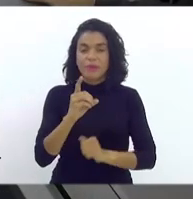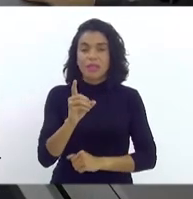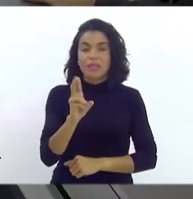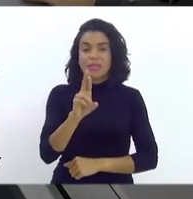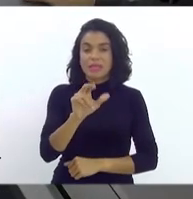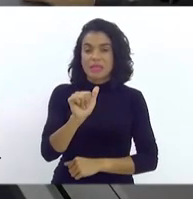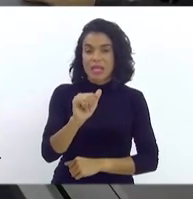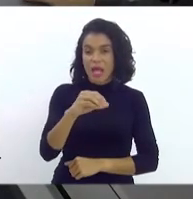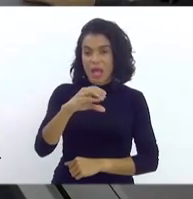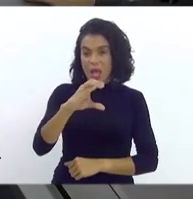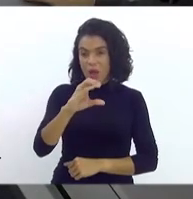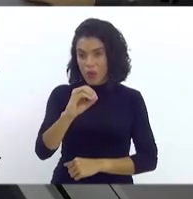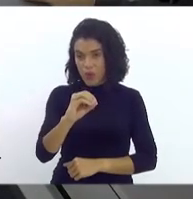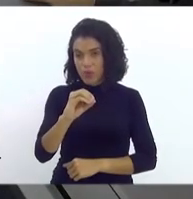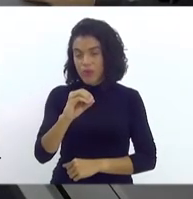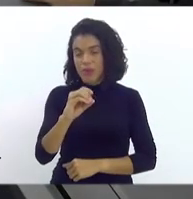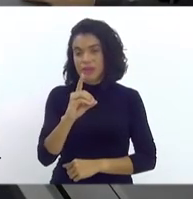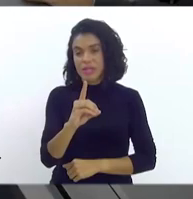DRE.